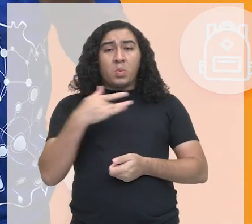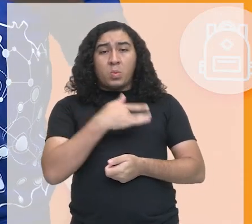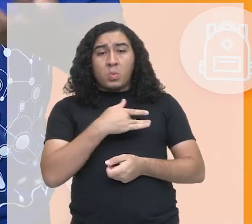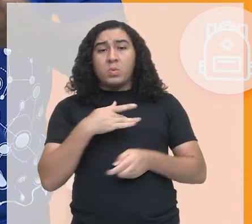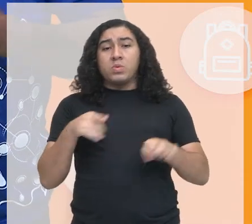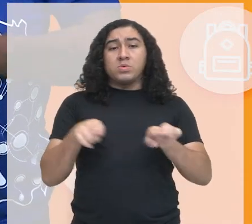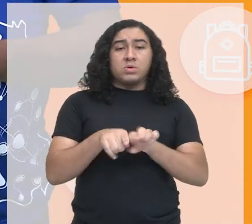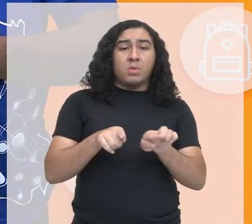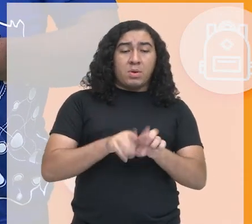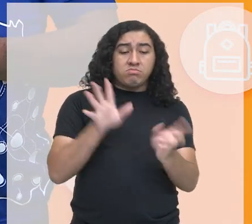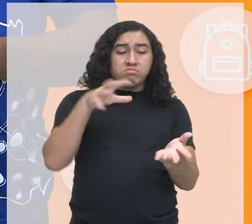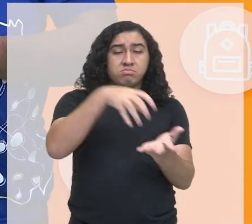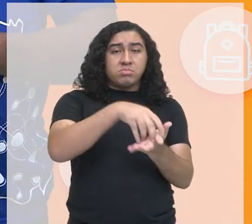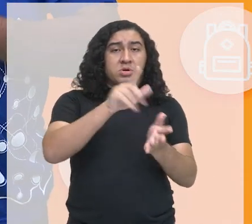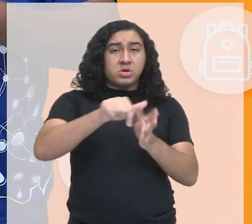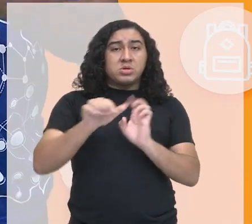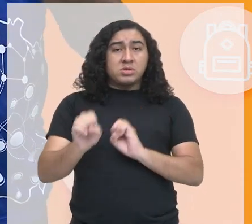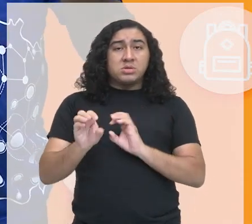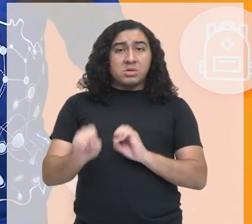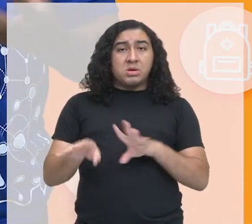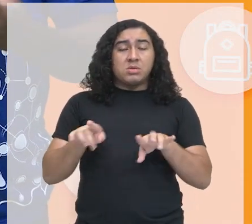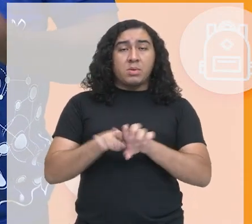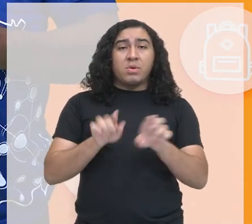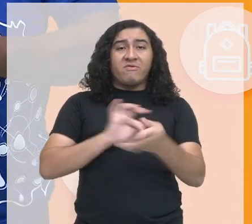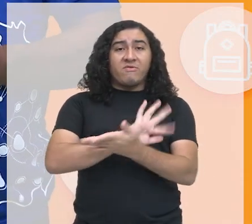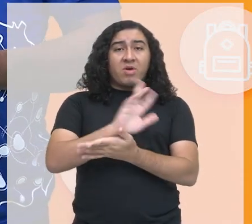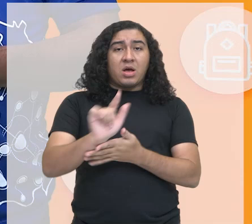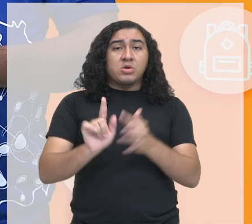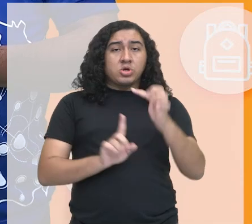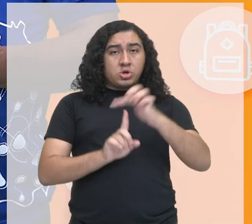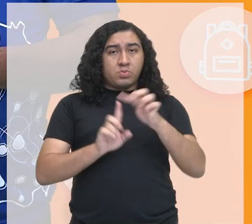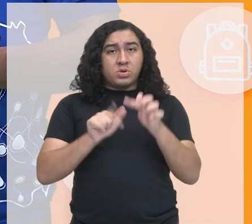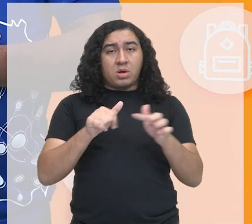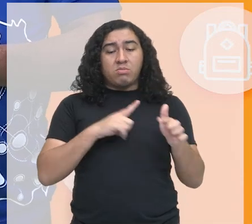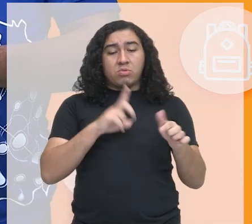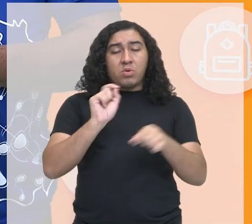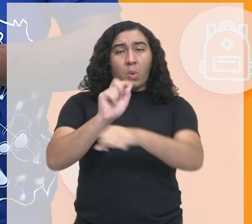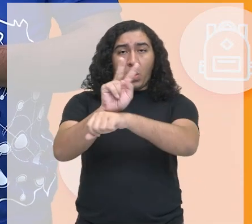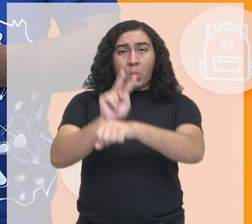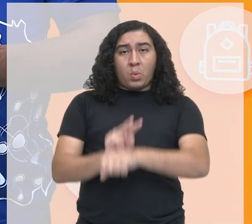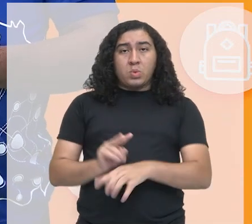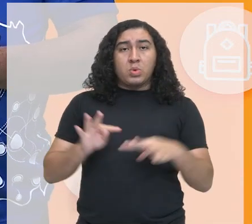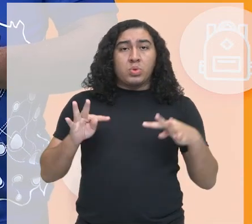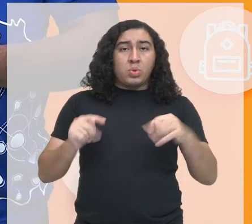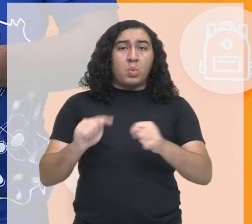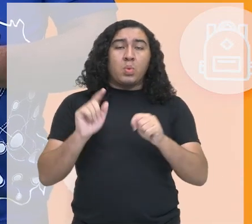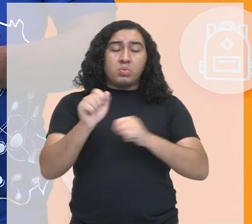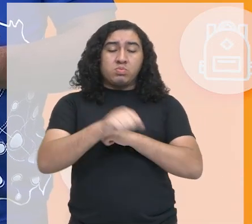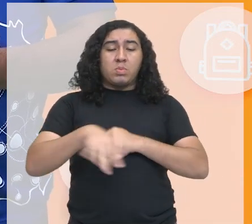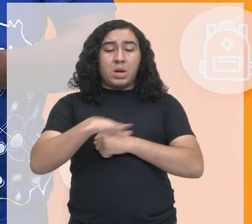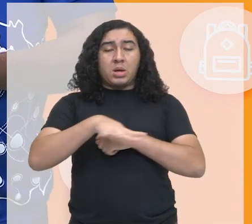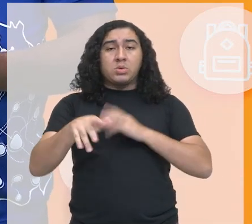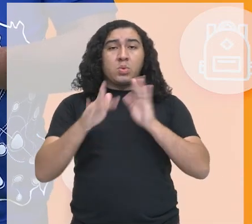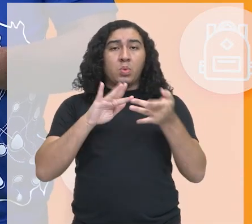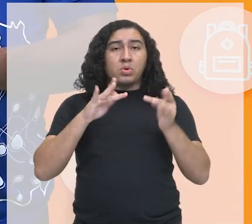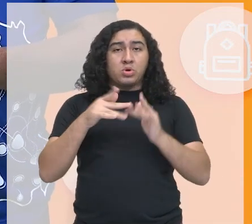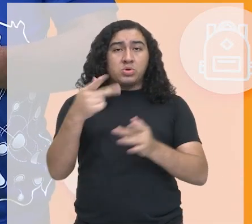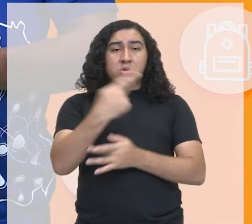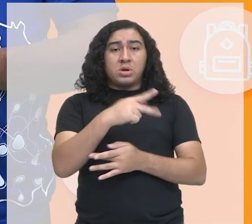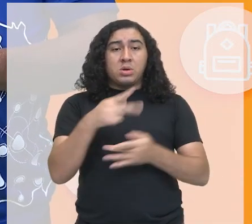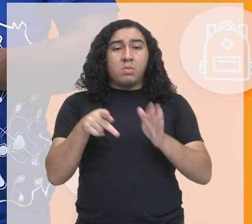conselho de educação, tem vários tipos de conselhos que acompanham todo o movimento dessas áreas